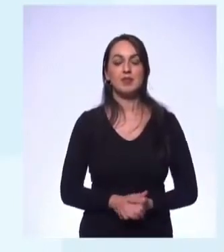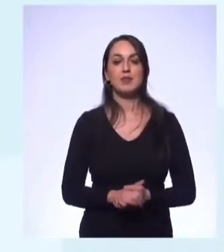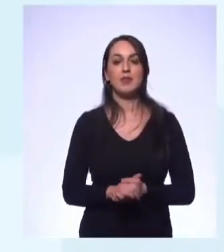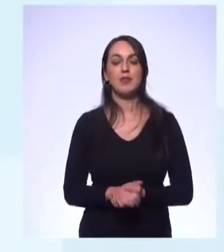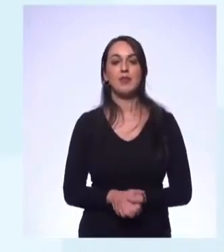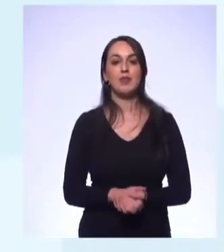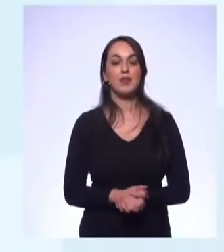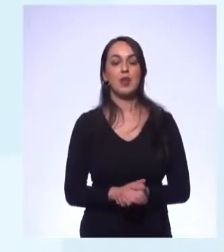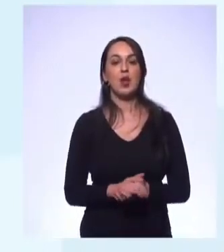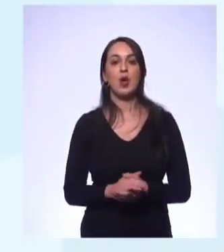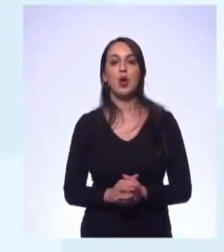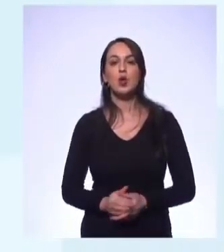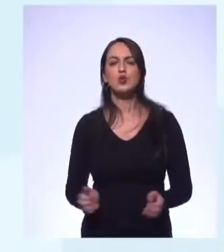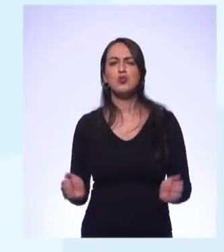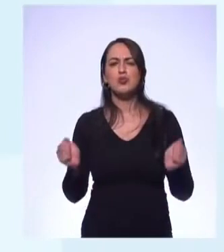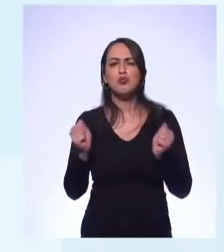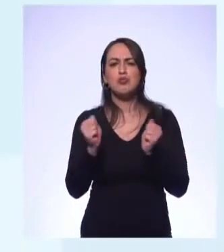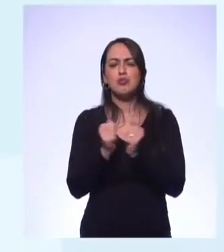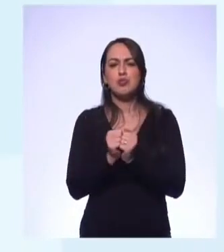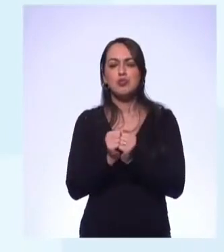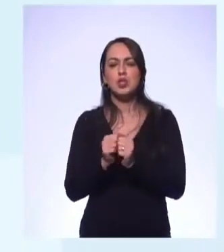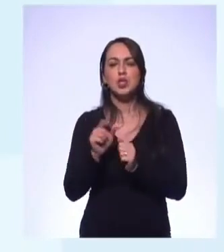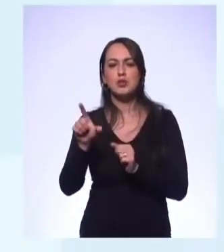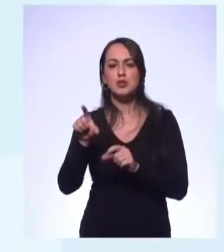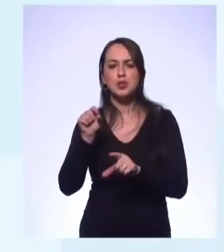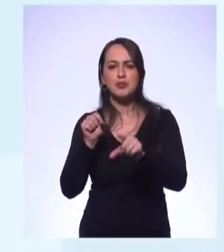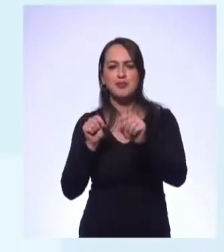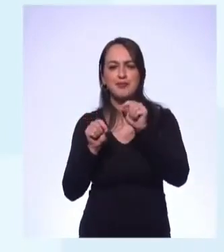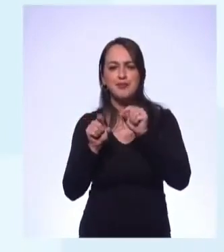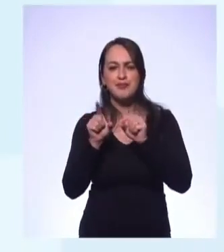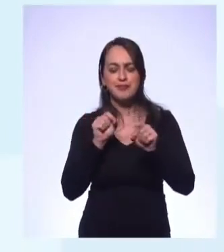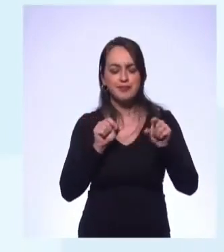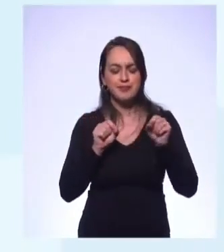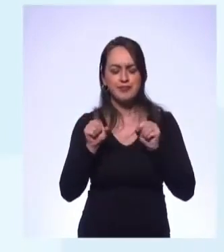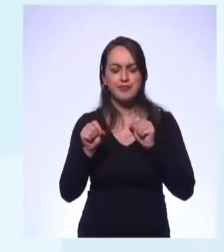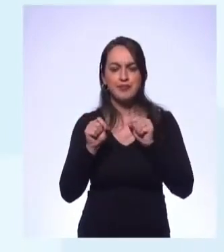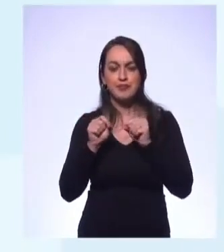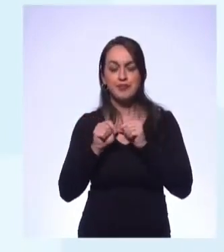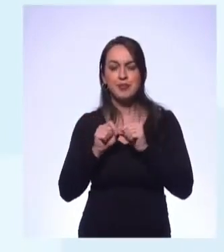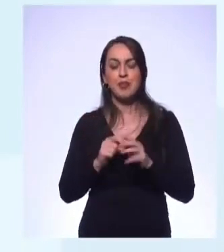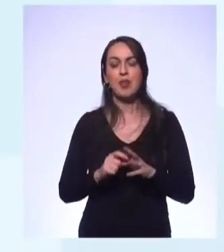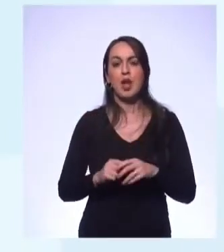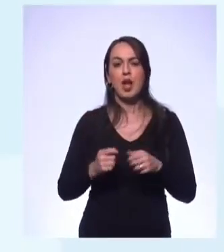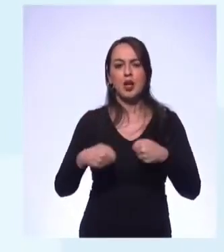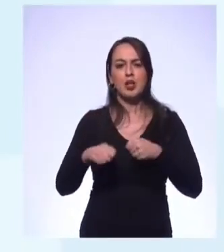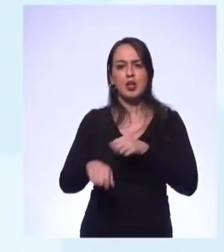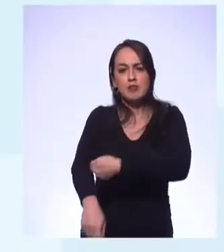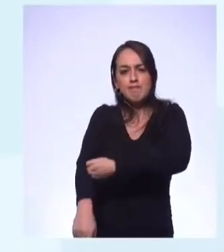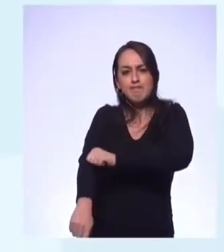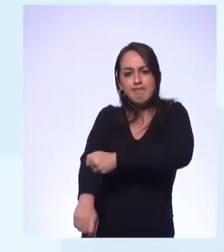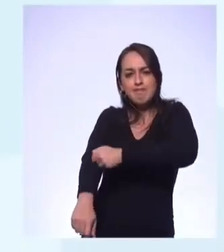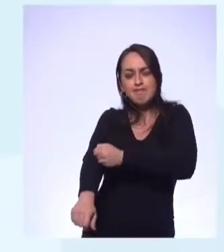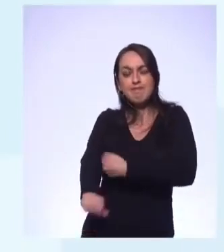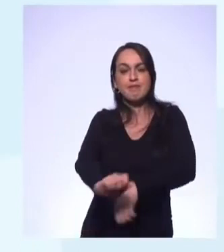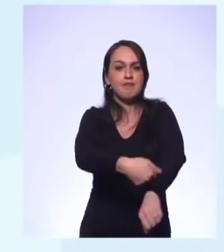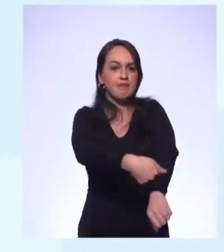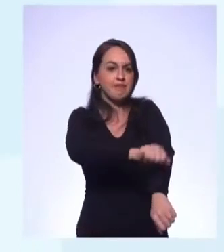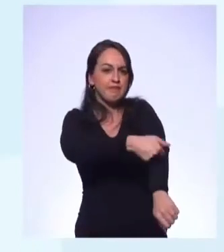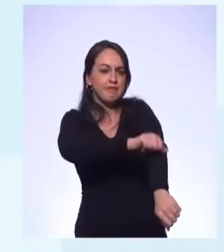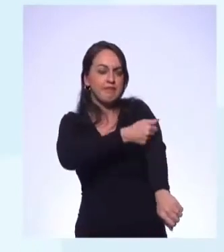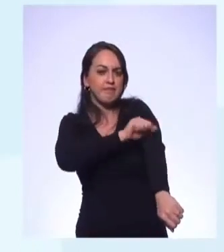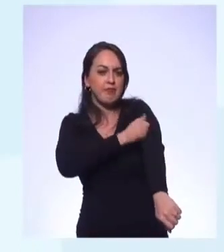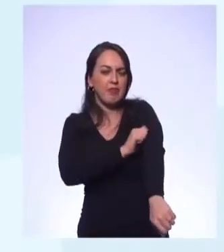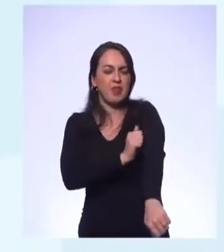Juntando os cacos, de Guilmarinho. É preciso arregaçar as mangas, deixar